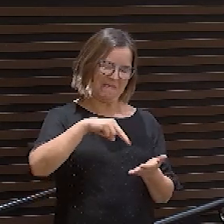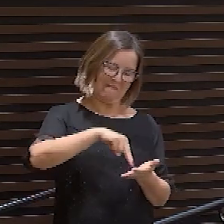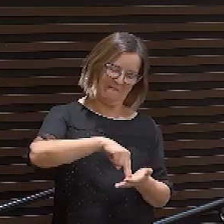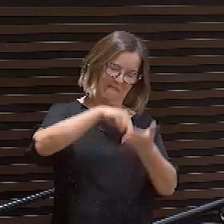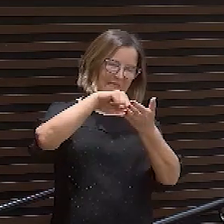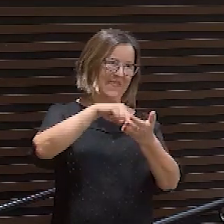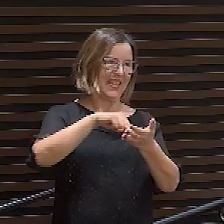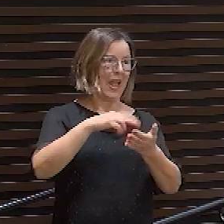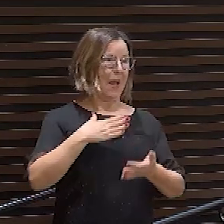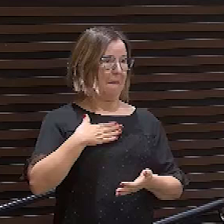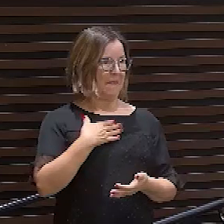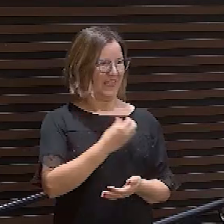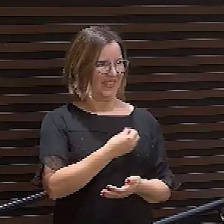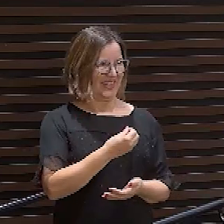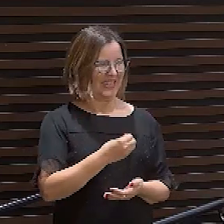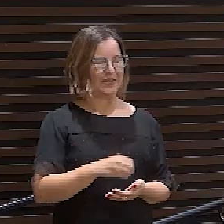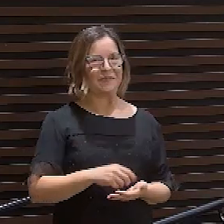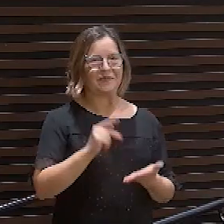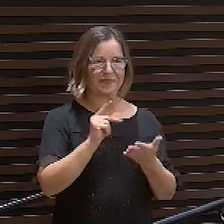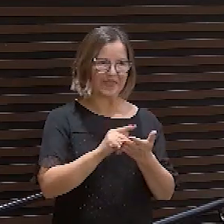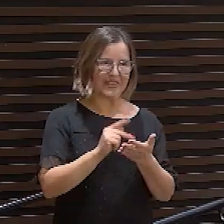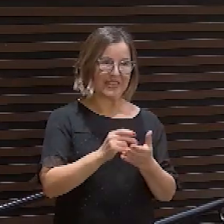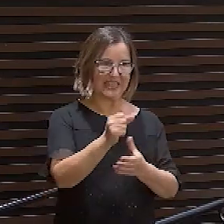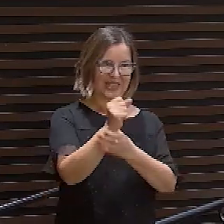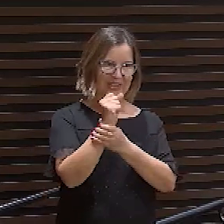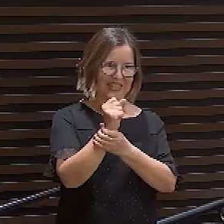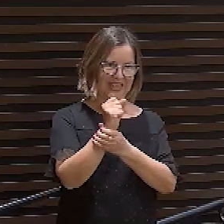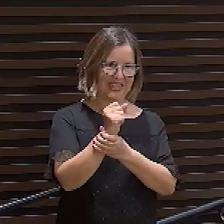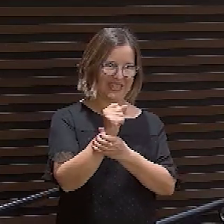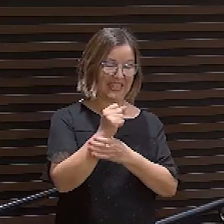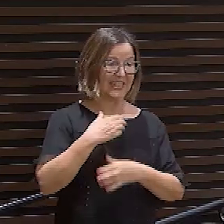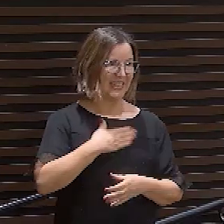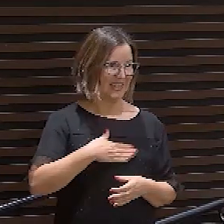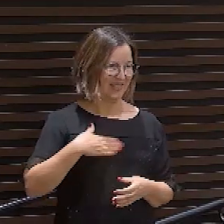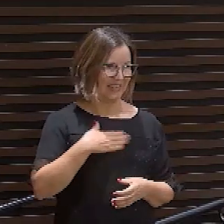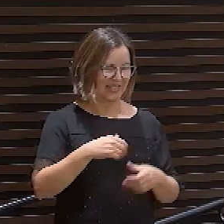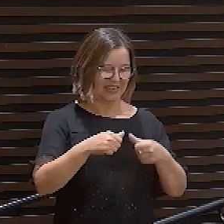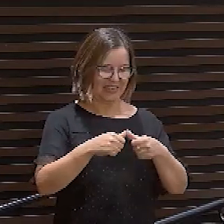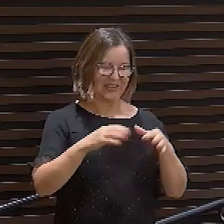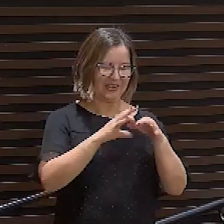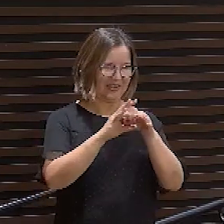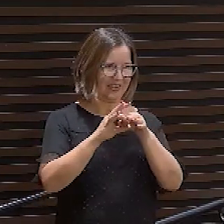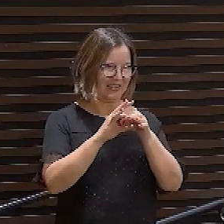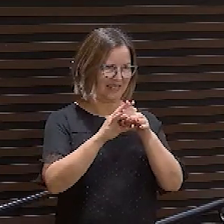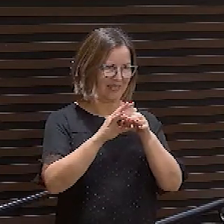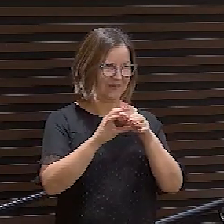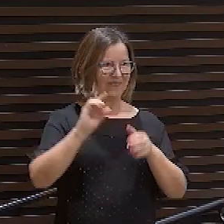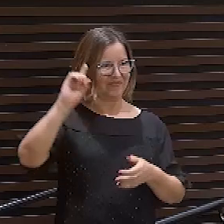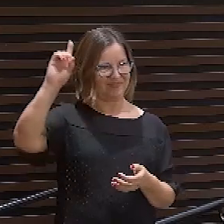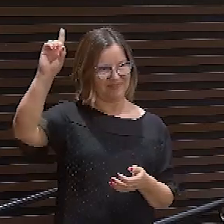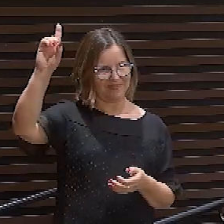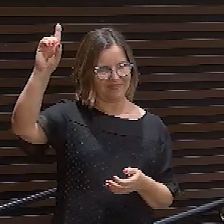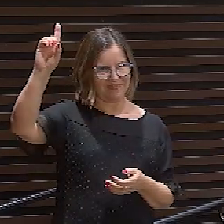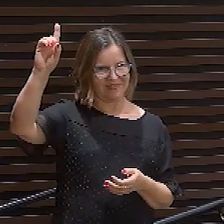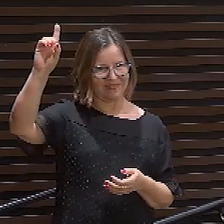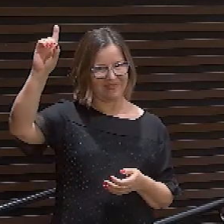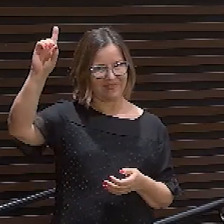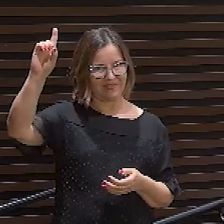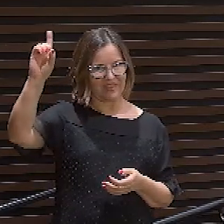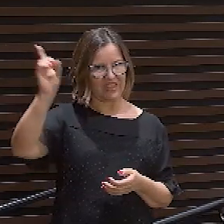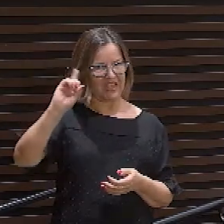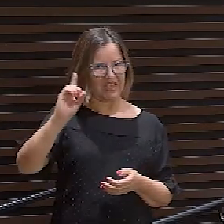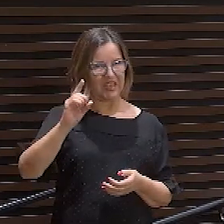vida. A verdadeira segurança e satisfação estão na comunhão íntima com Deus, não